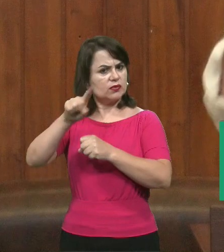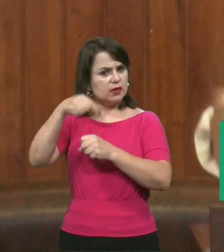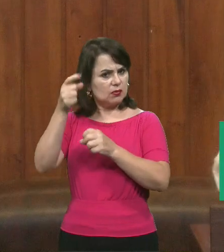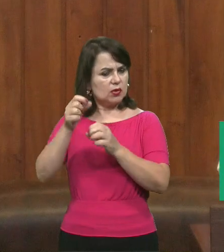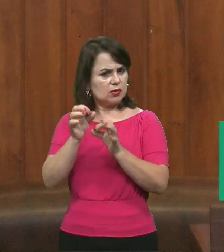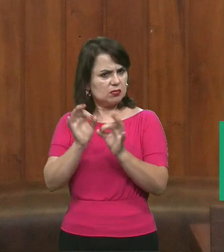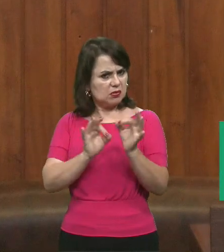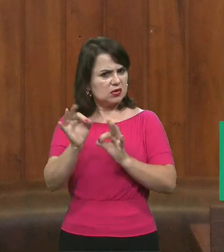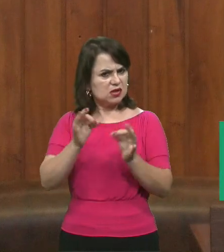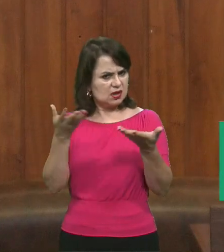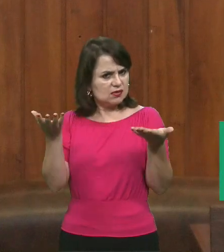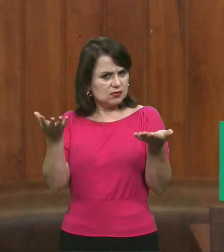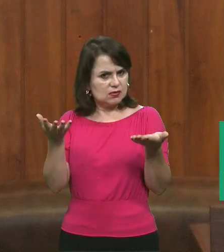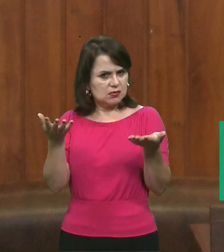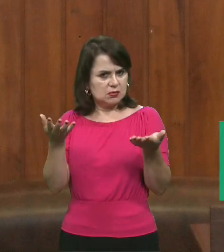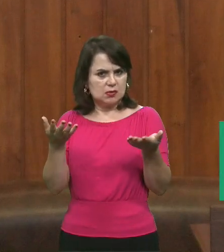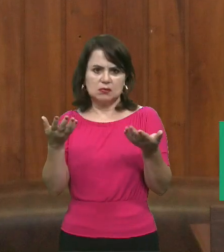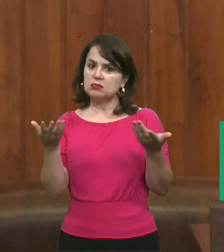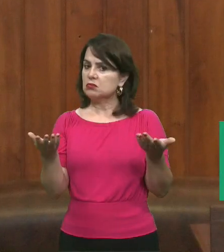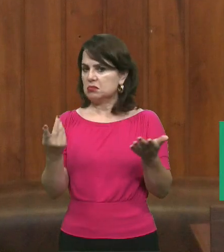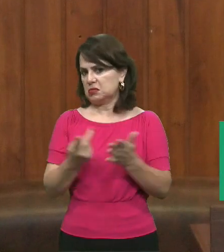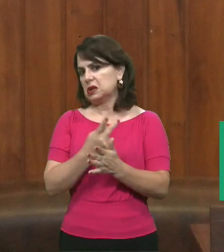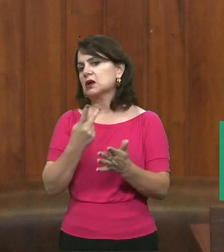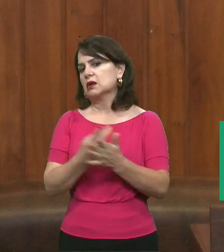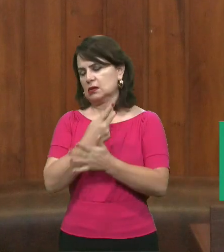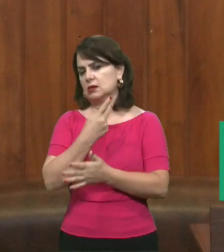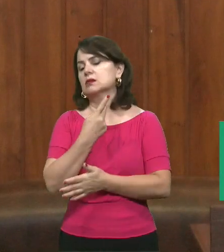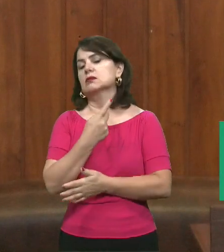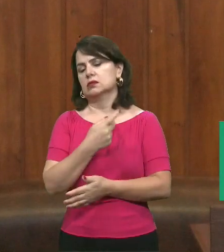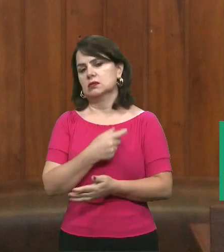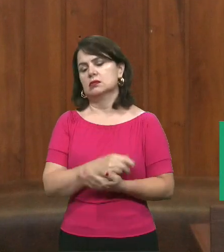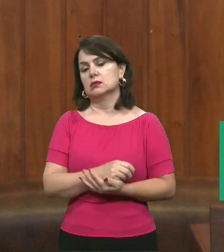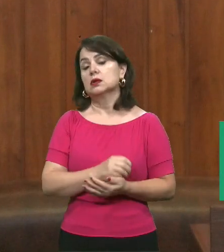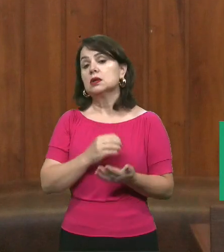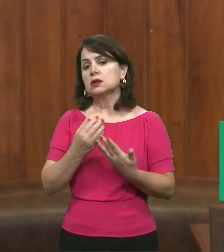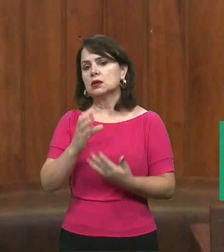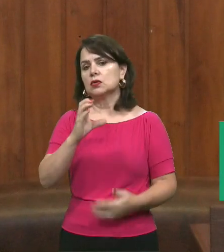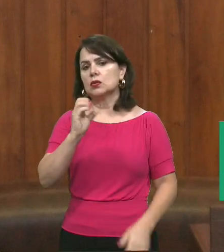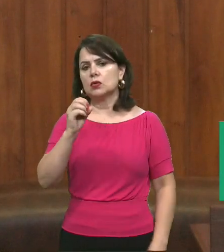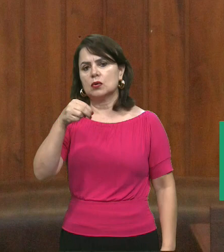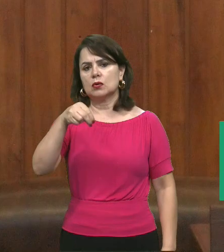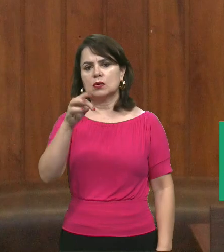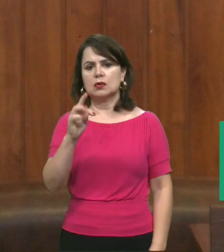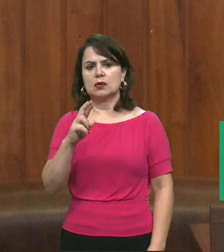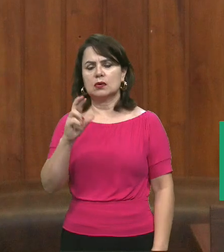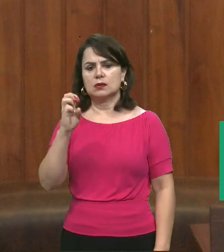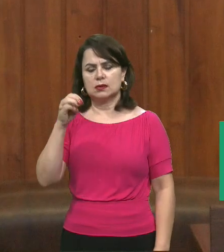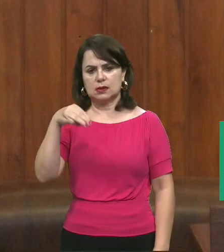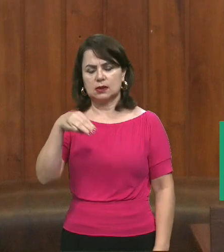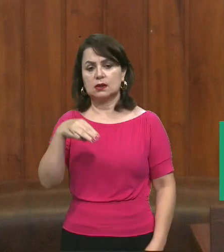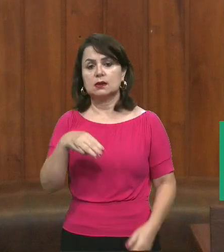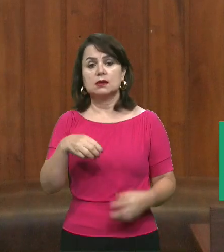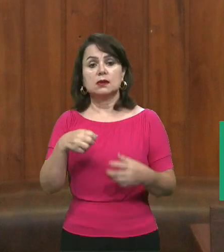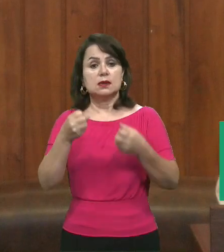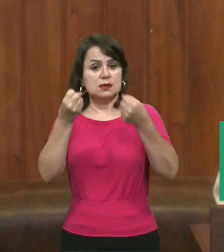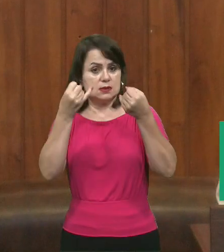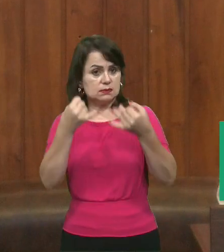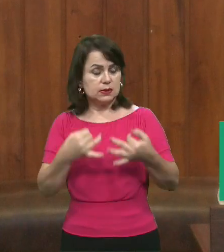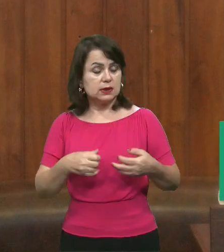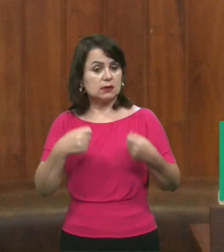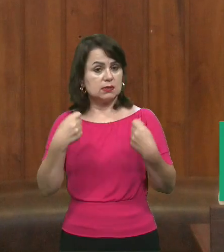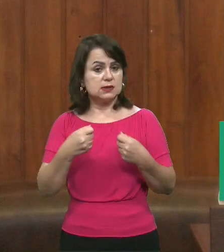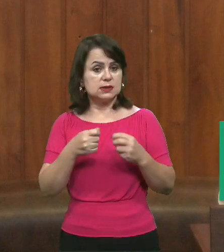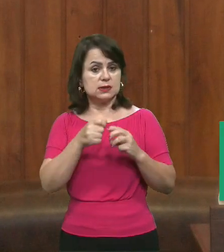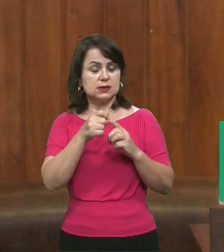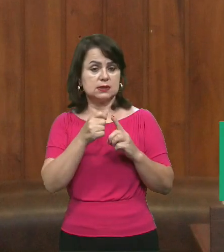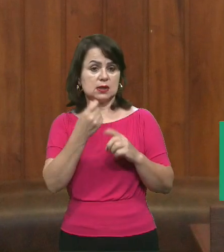eles fizeram, certo? O que, que o CONTRAN recomenda? 12 meses antes, já tem que começar a fazer os